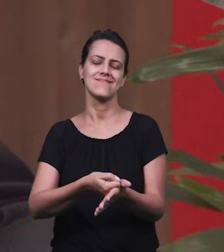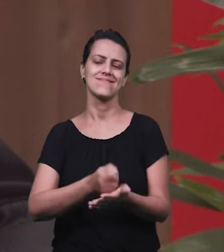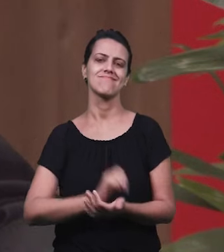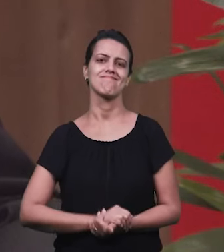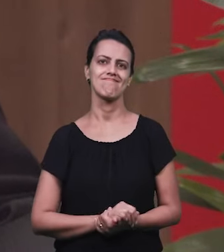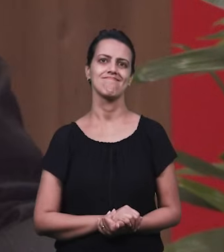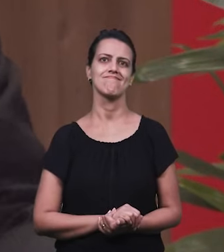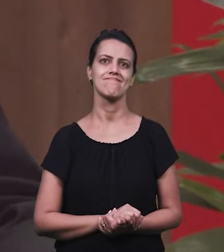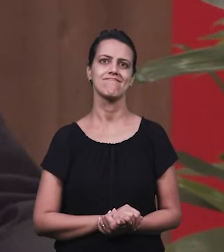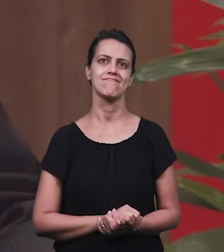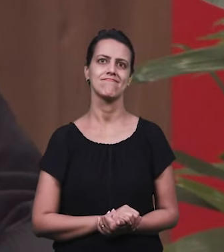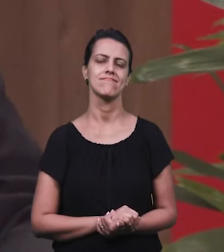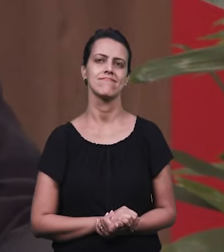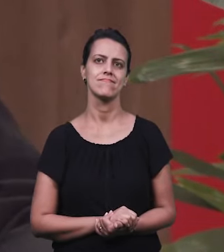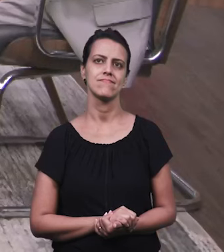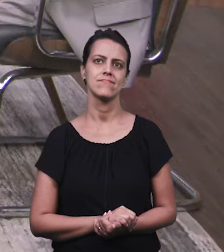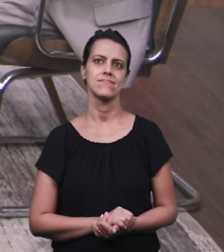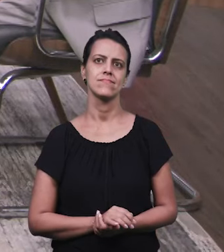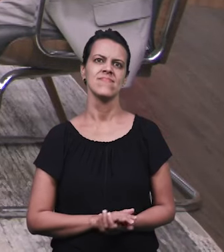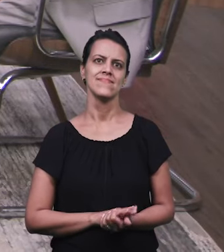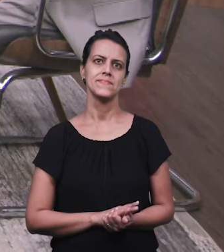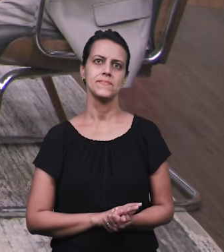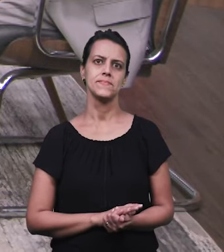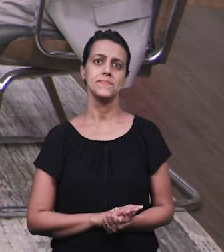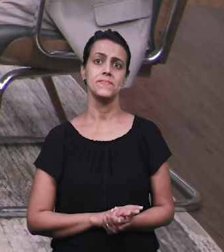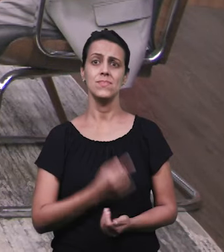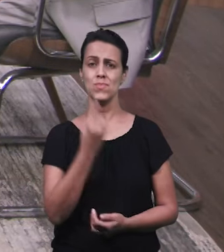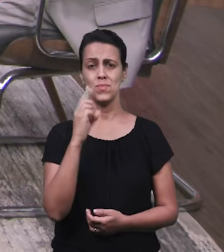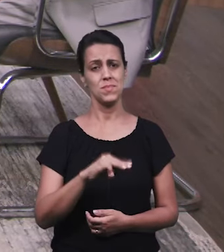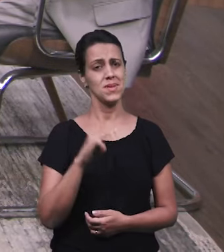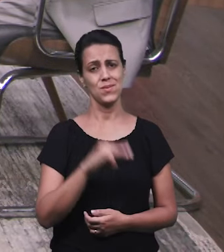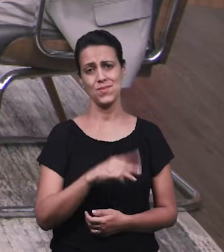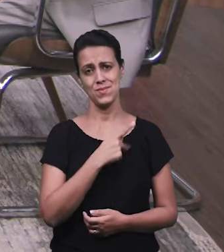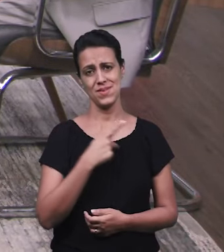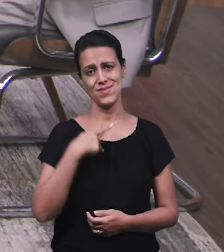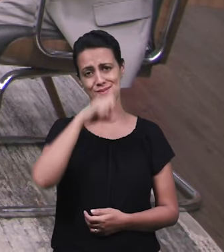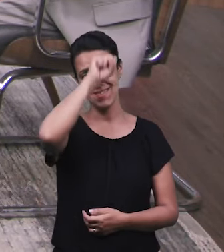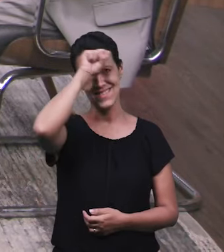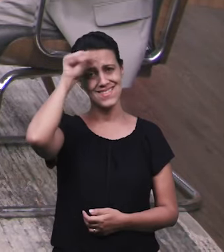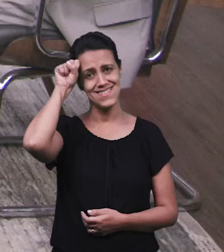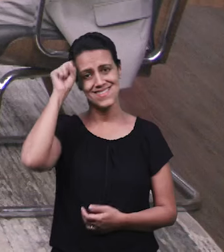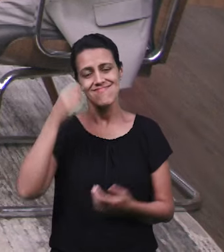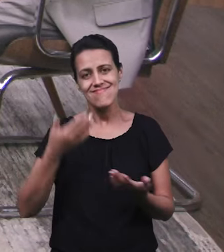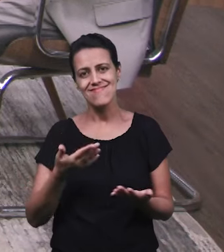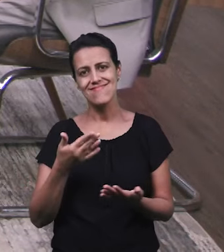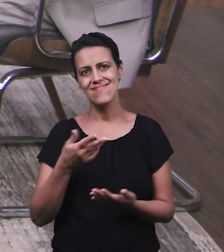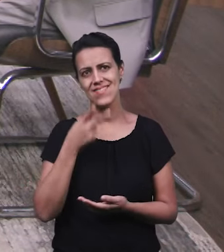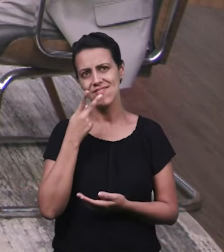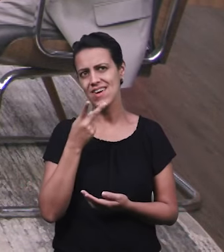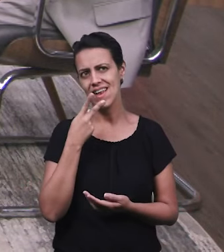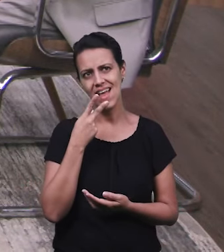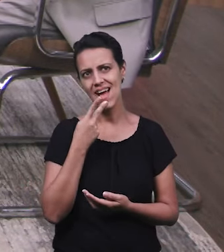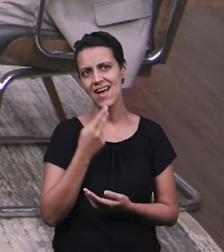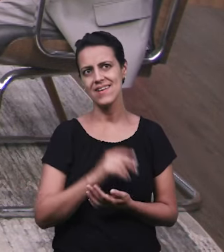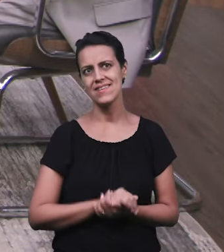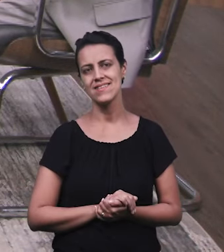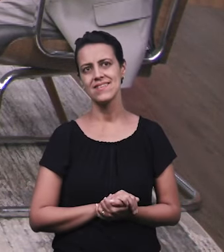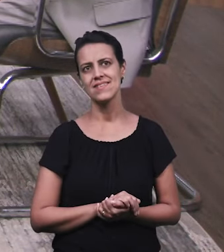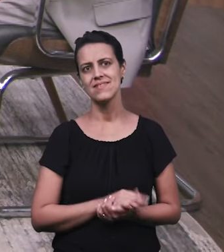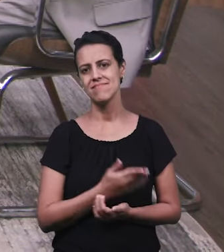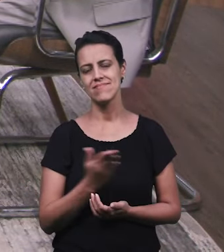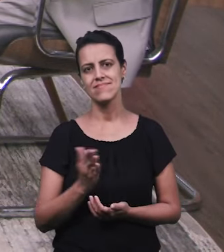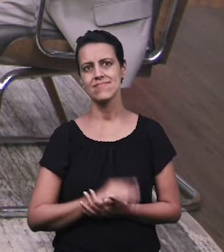o discernimento que ele teve. Pastor Sérgio, nós temos 1 minuto ainda. Eu vou pedir para você trazer uma palavra para quem está